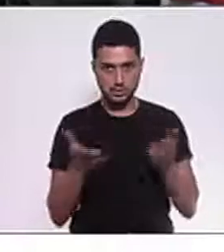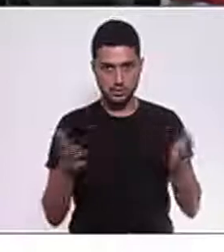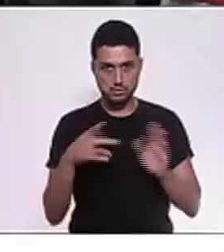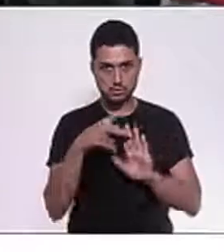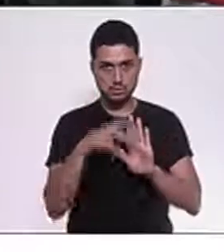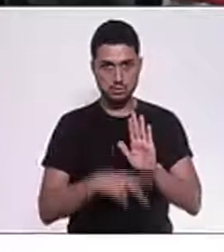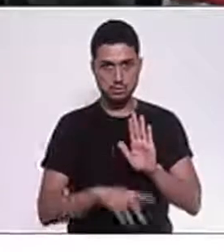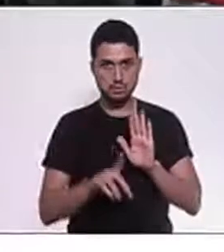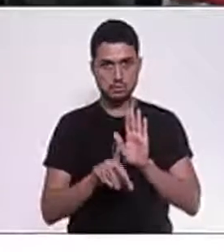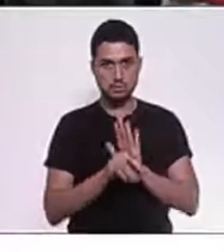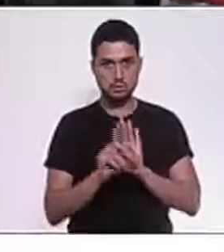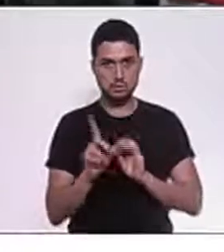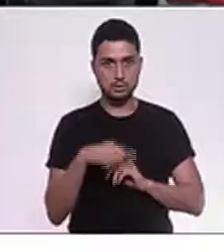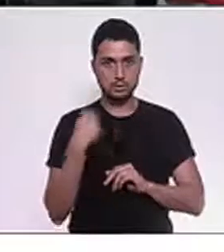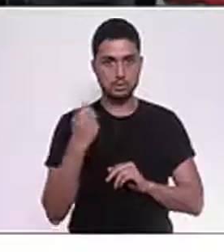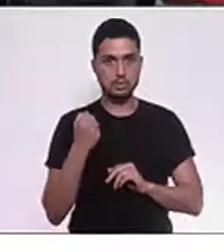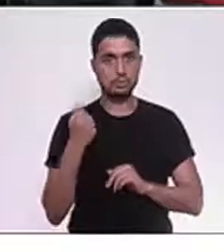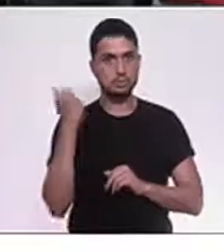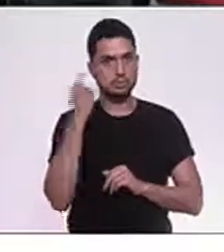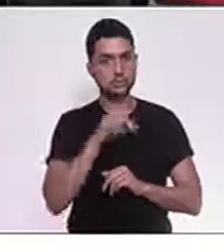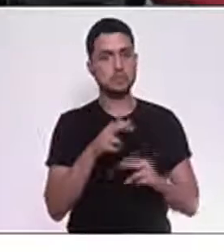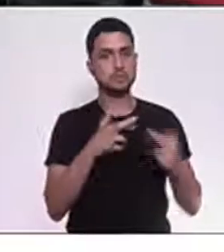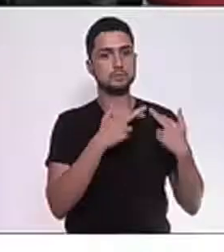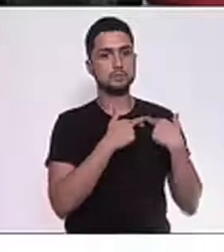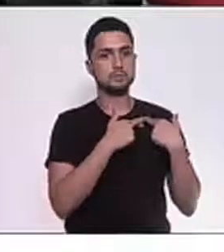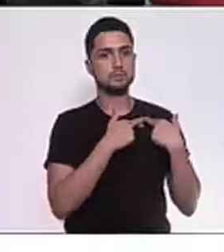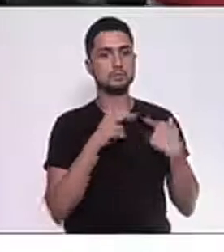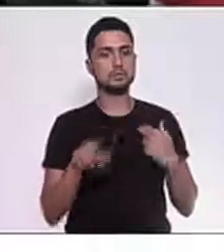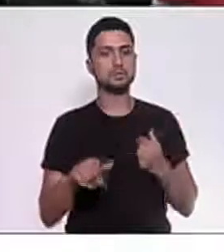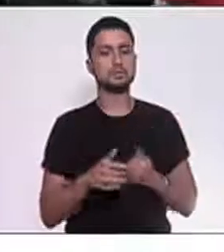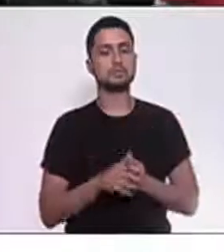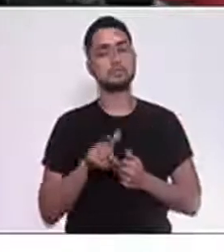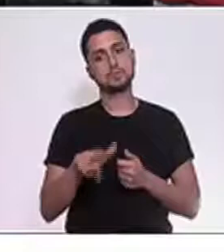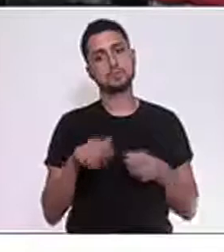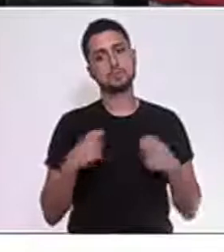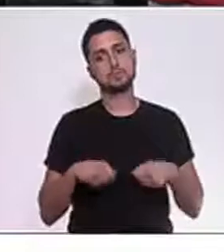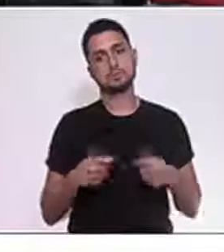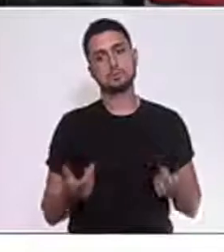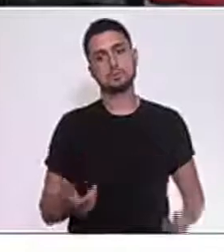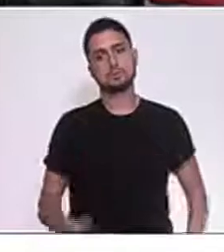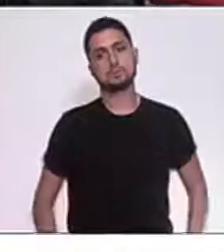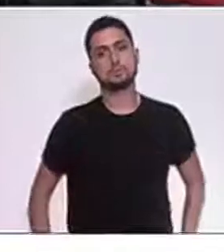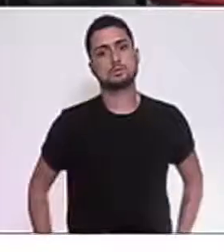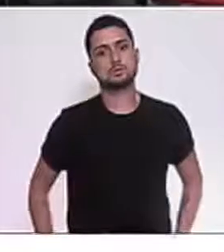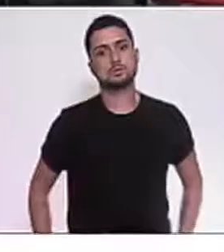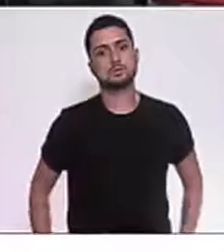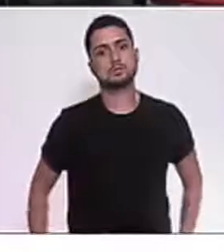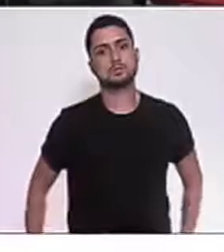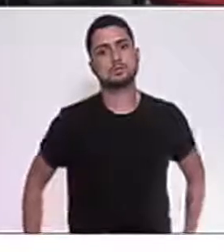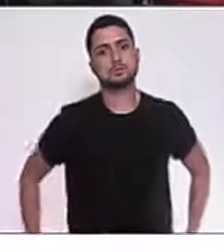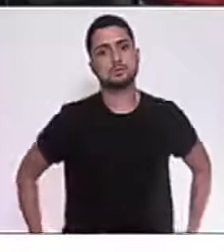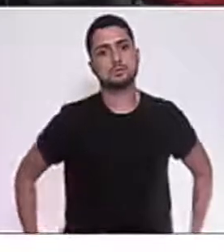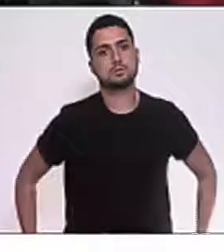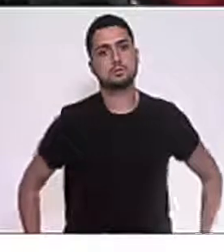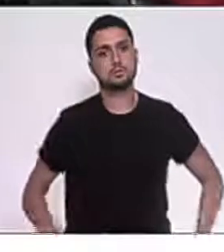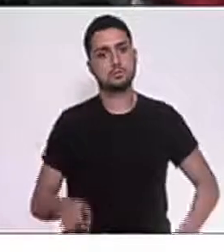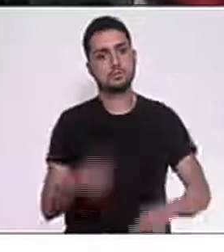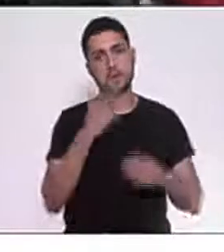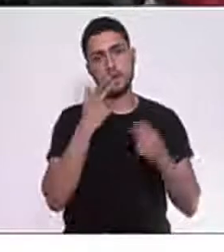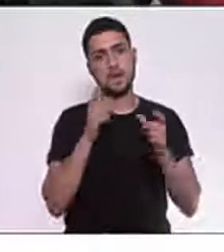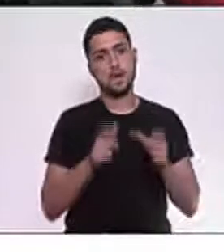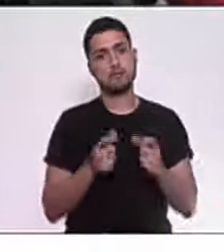um projeto e a gente assumir essa responsabilidade para a gente? Vossa Excelência tem que indicar onde vai ter o aumento da